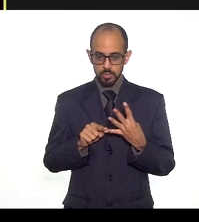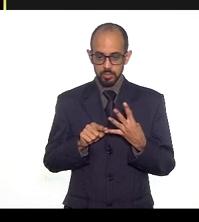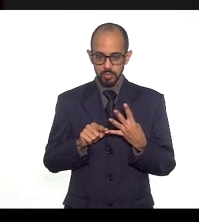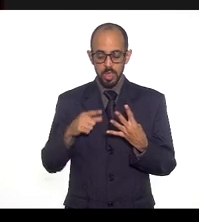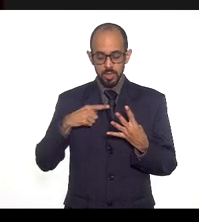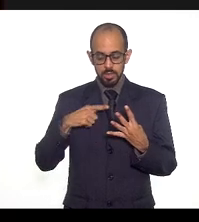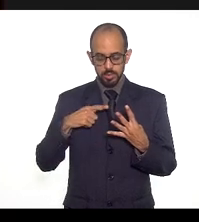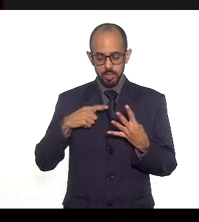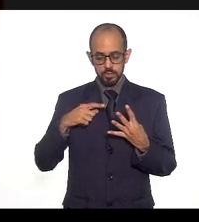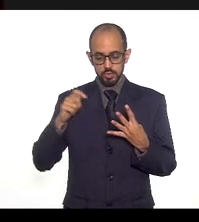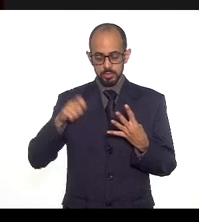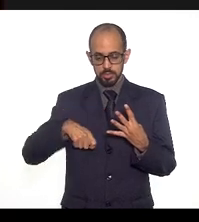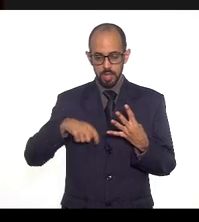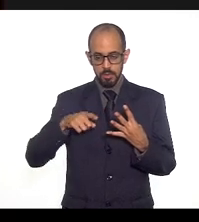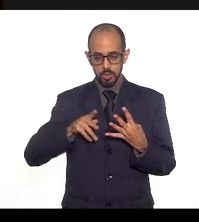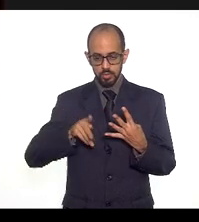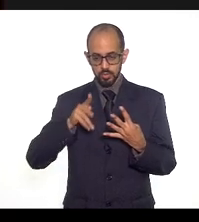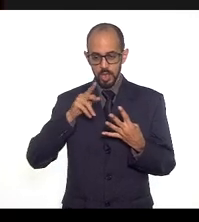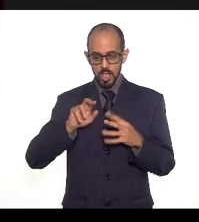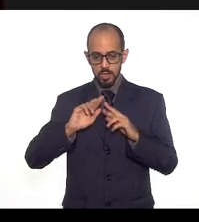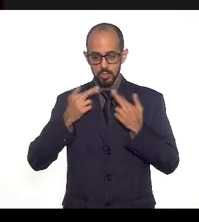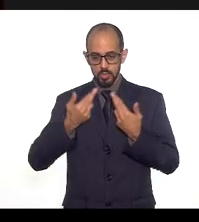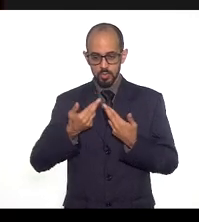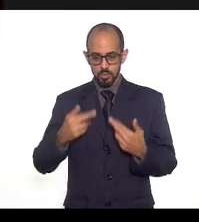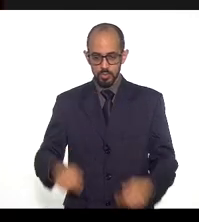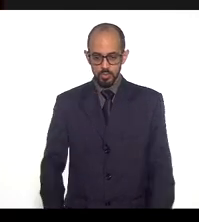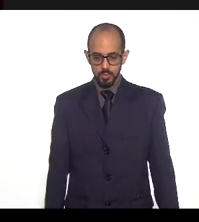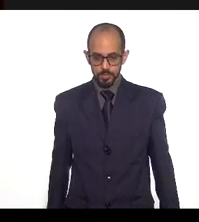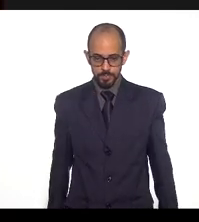Temos quórum.